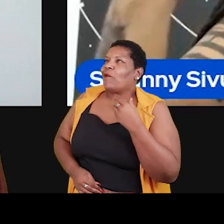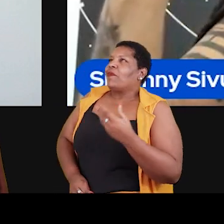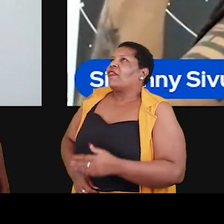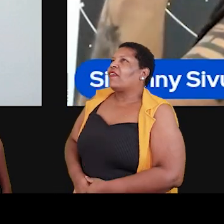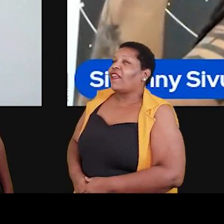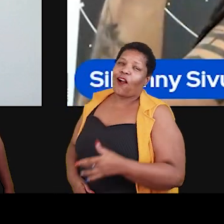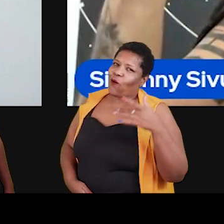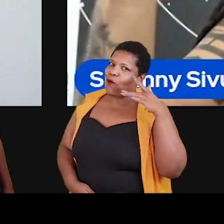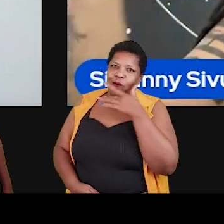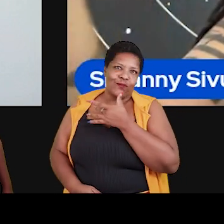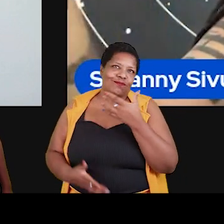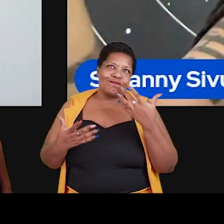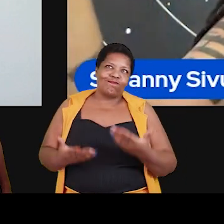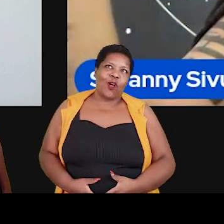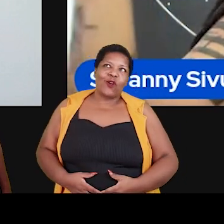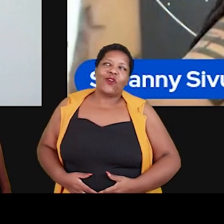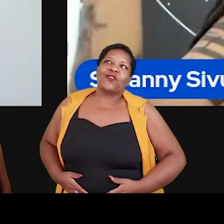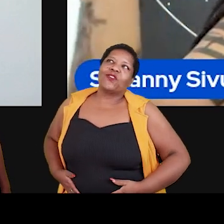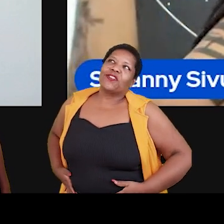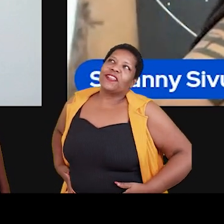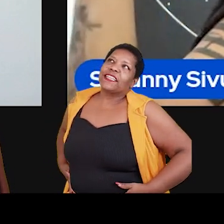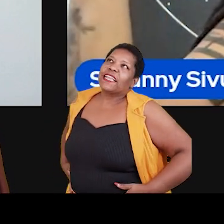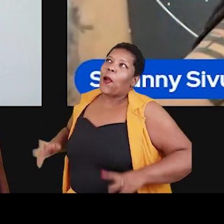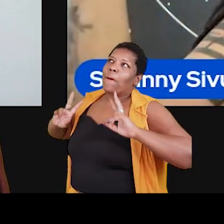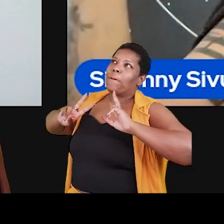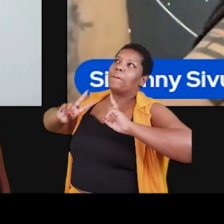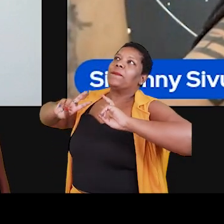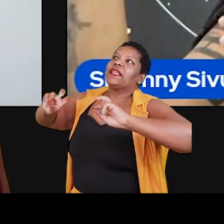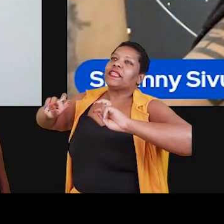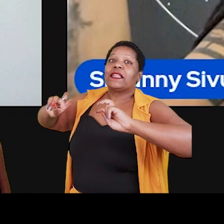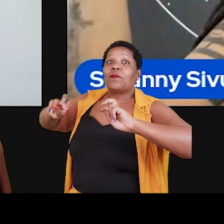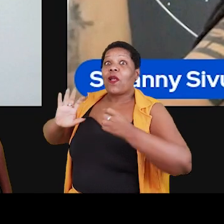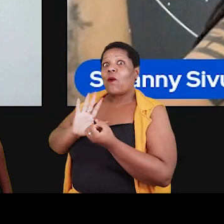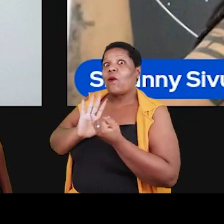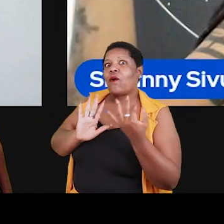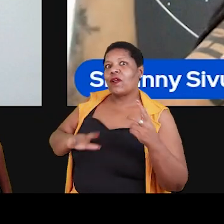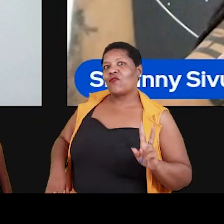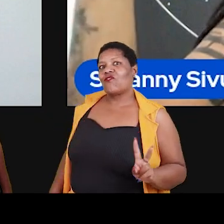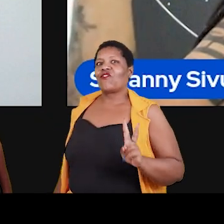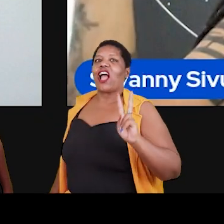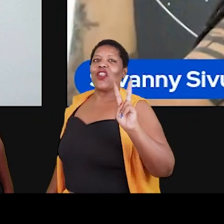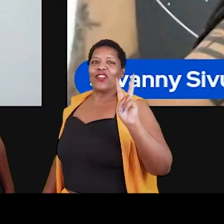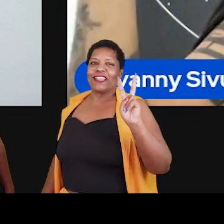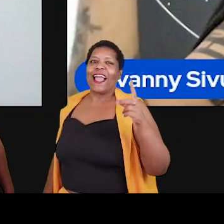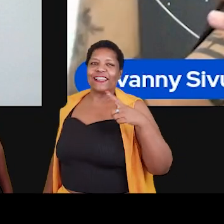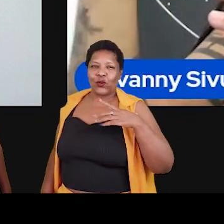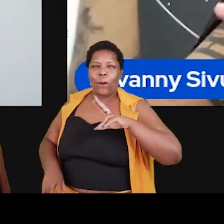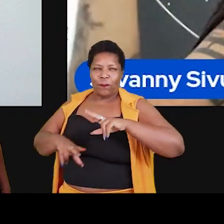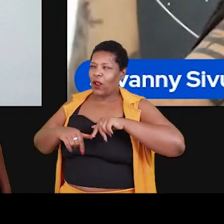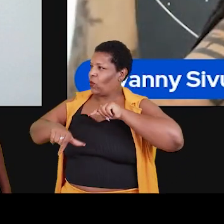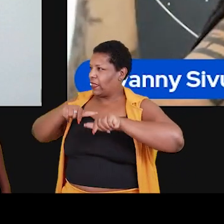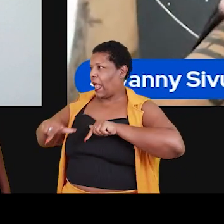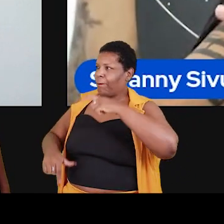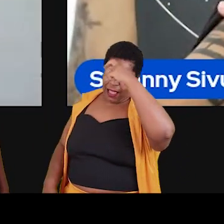é muito gostoso você perceber o quanto você é valorizado pelo que você